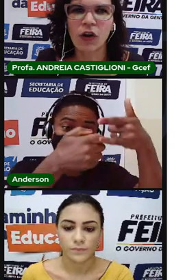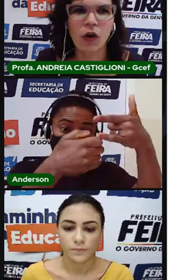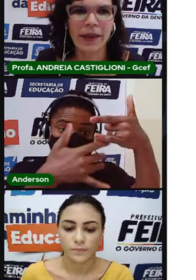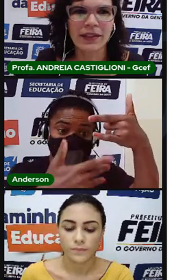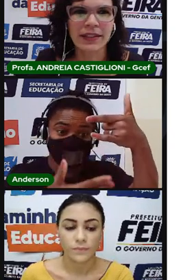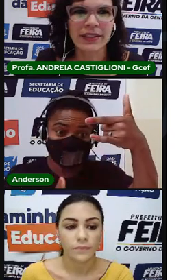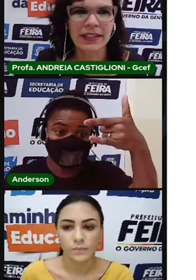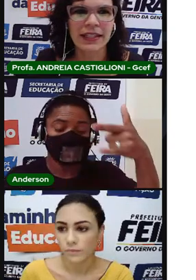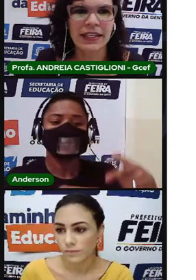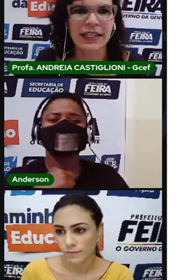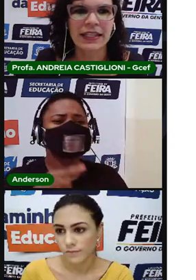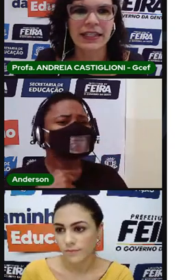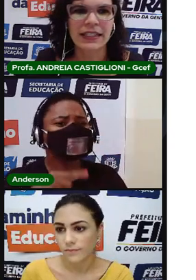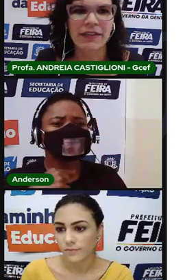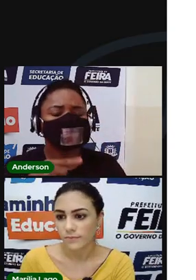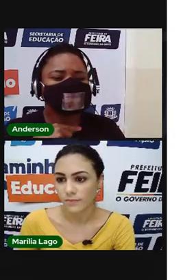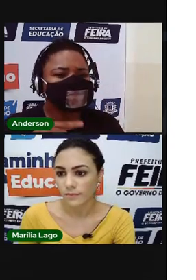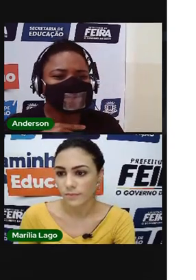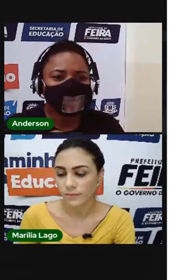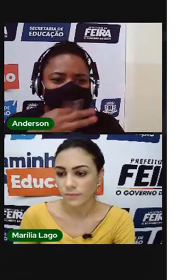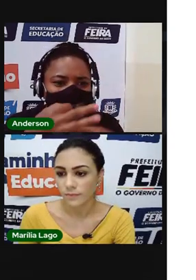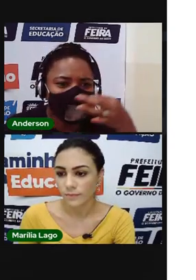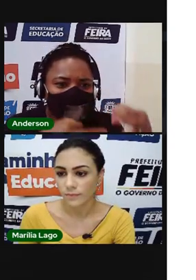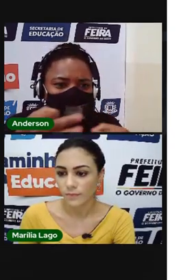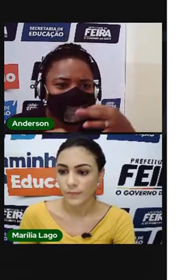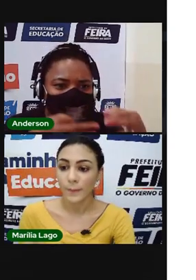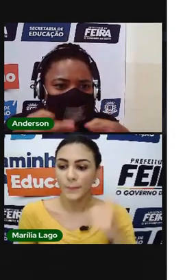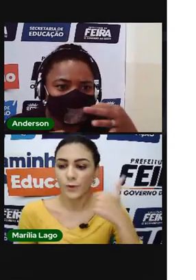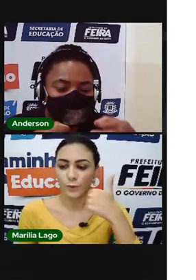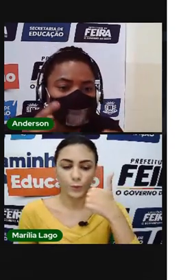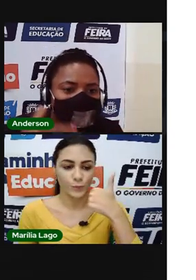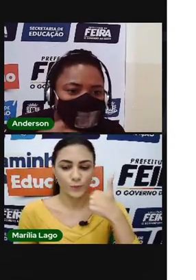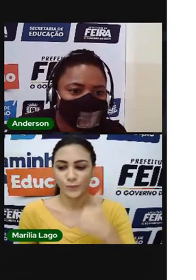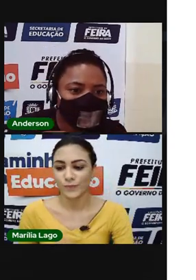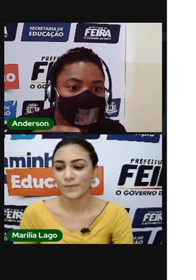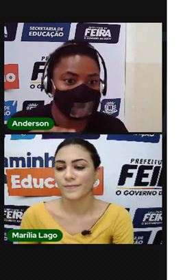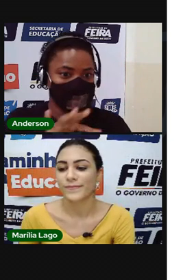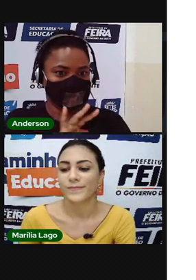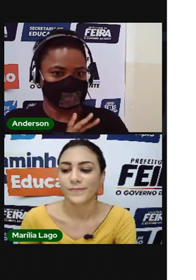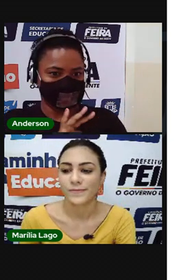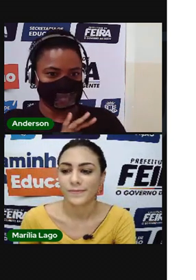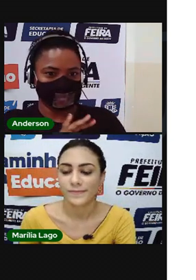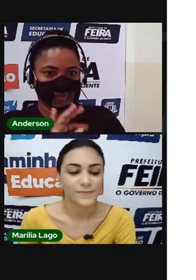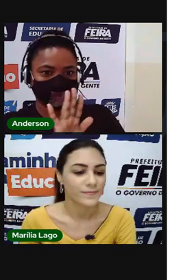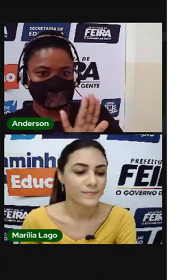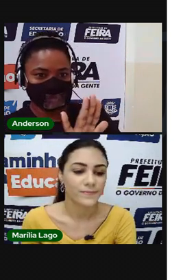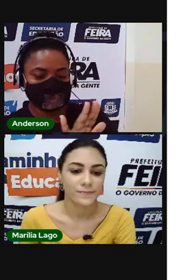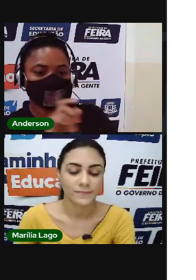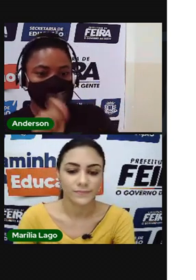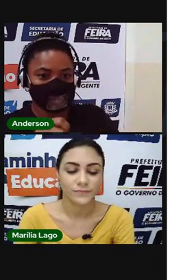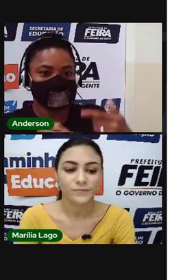bota comments. Você vai ver. Pronto.